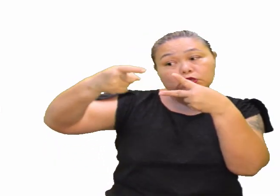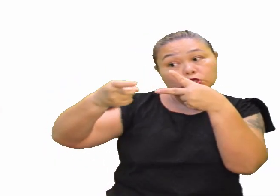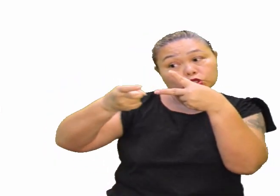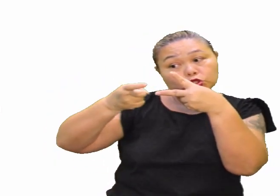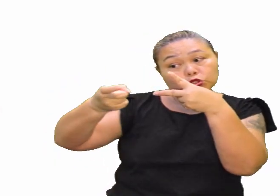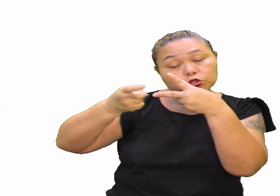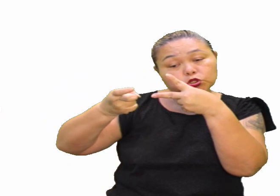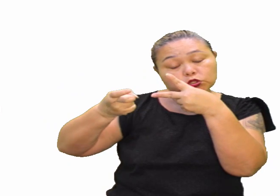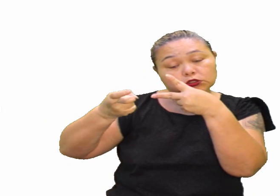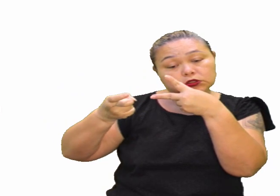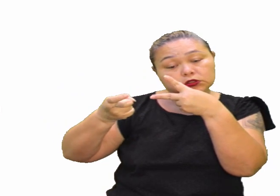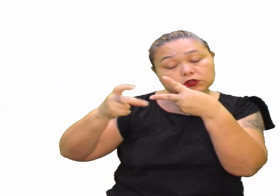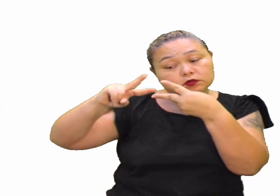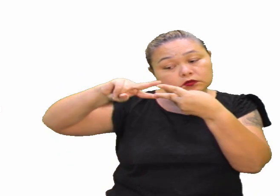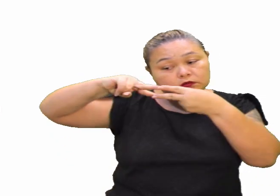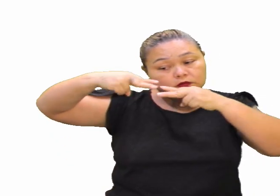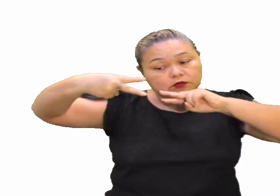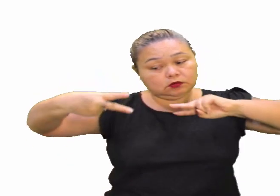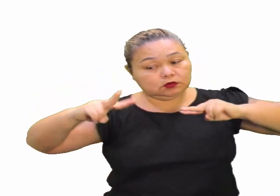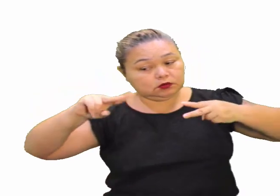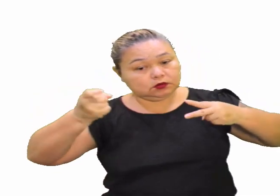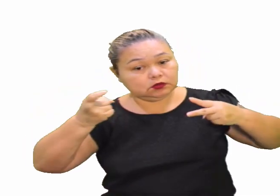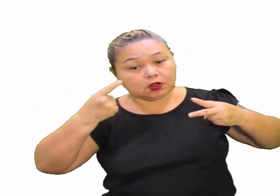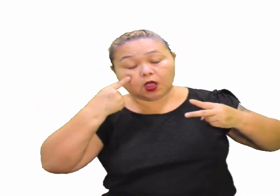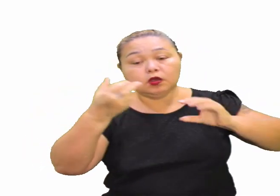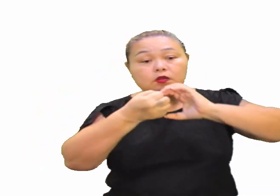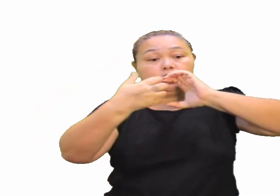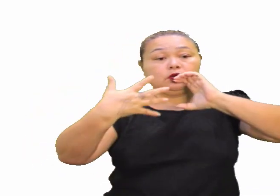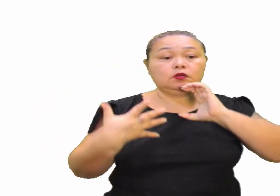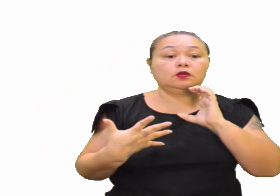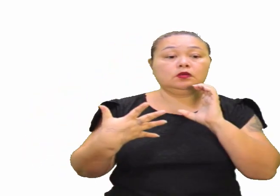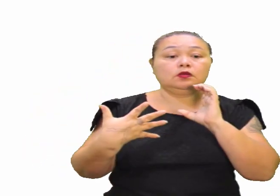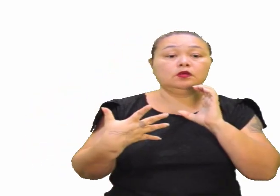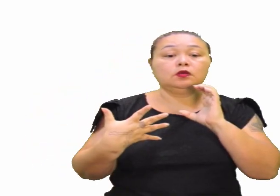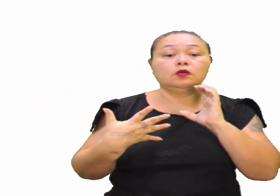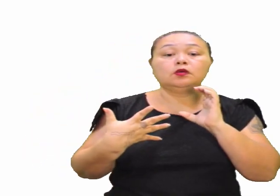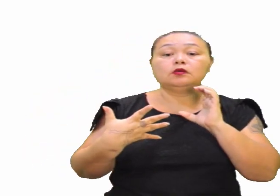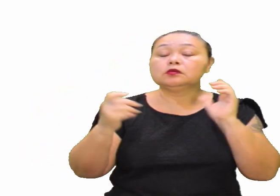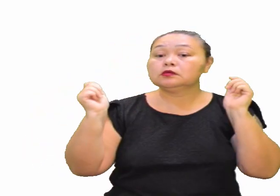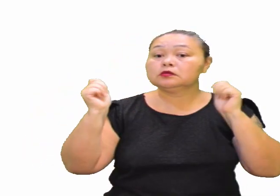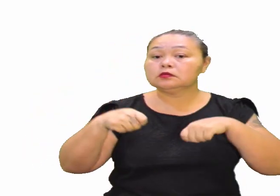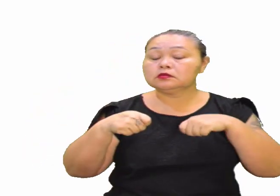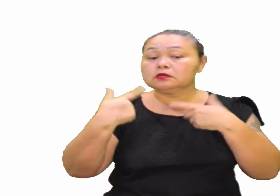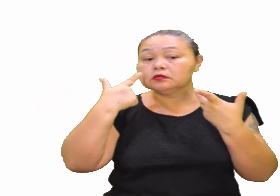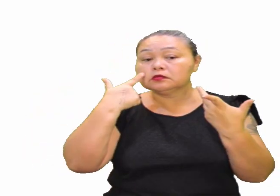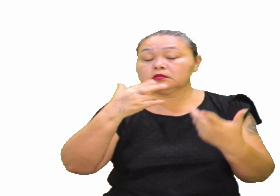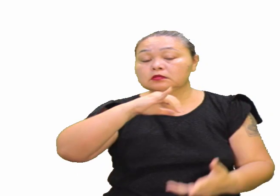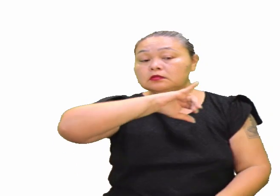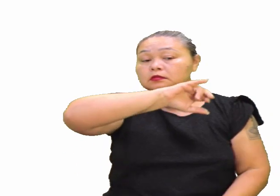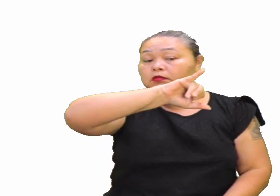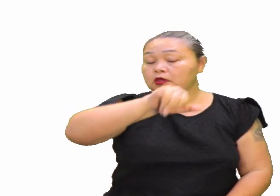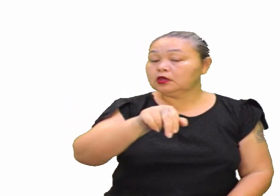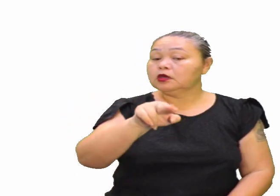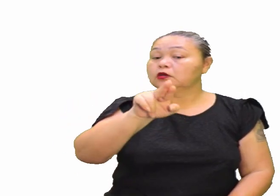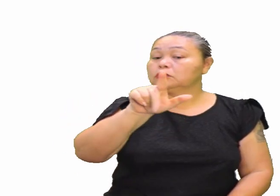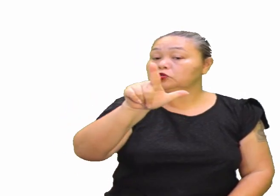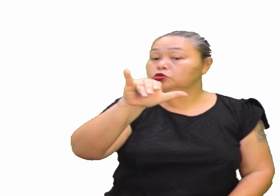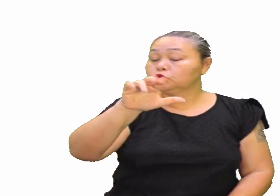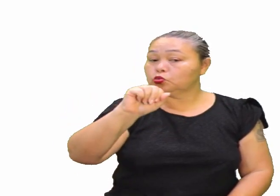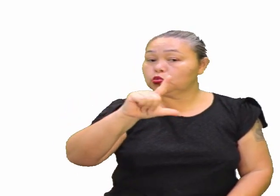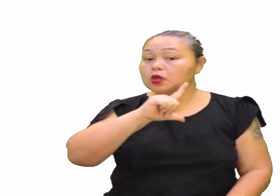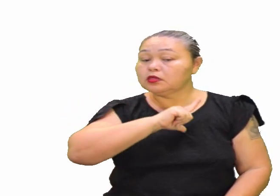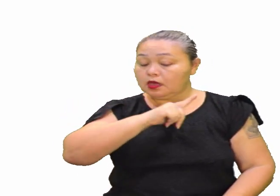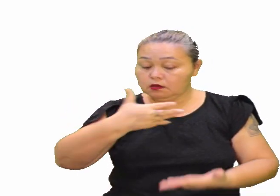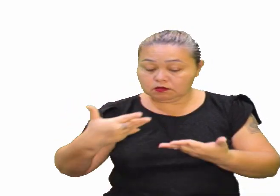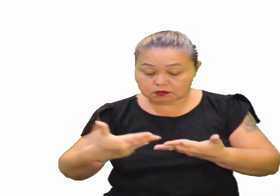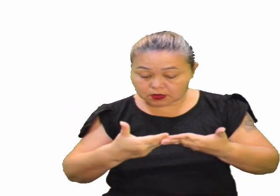esqueléticos. Júlia, que tem pais normais e um irmão com essa distrofia, casa-se